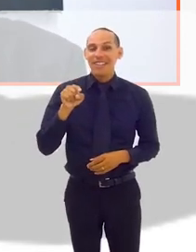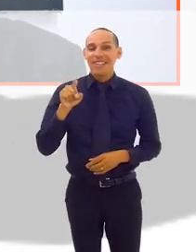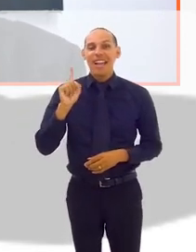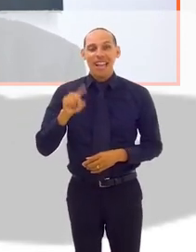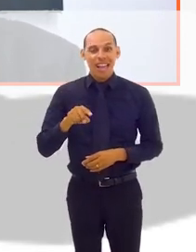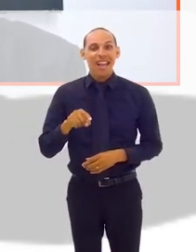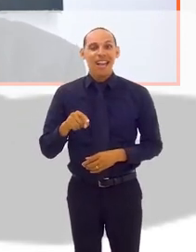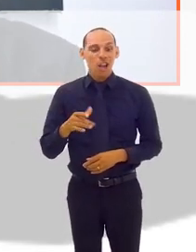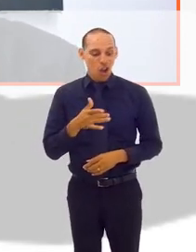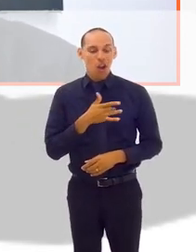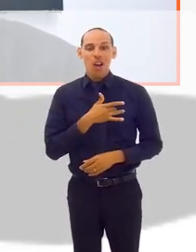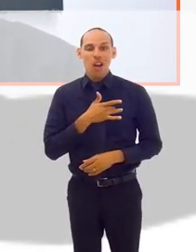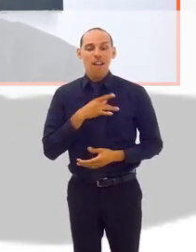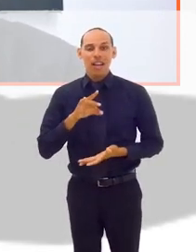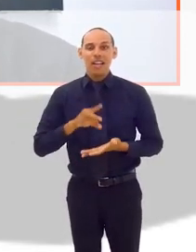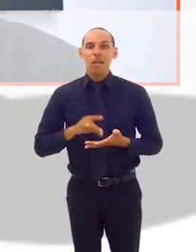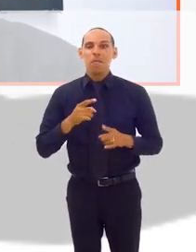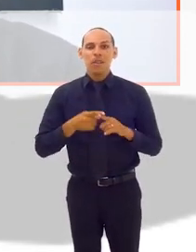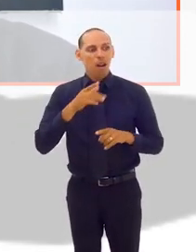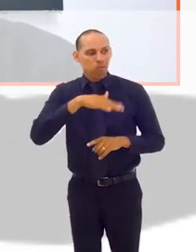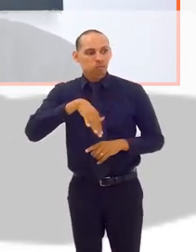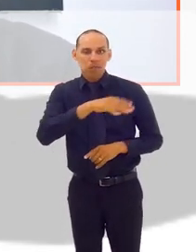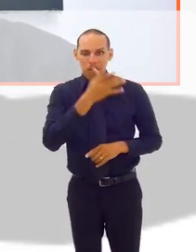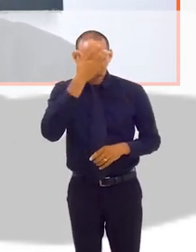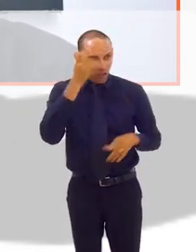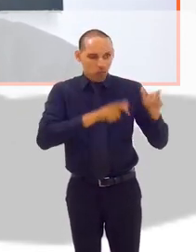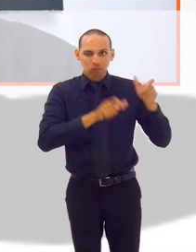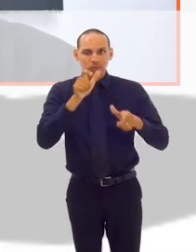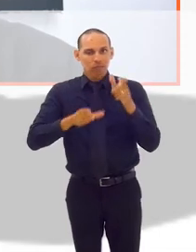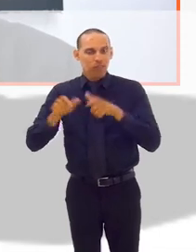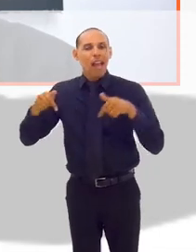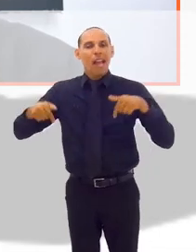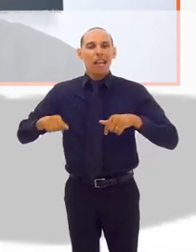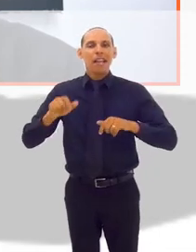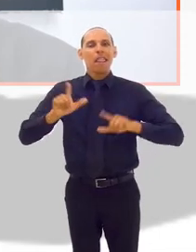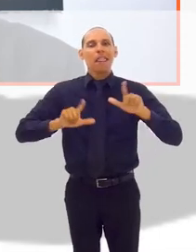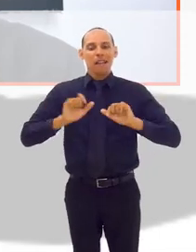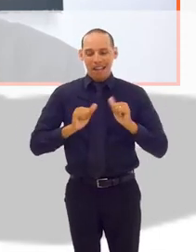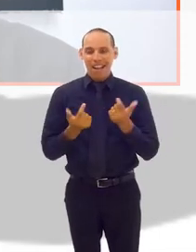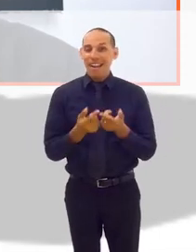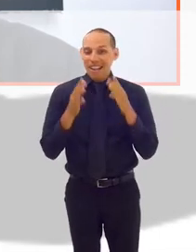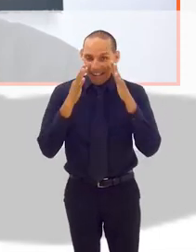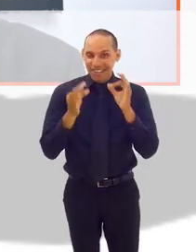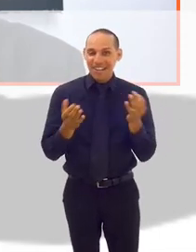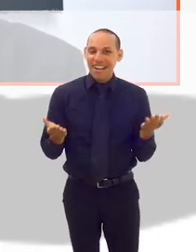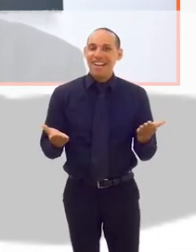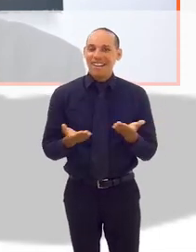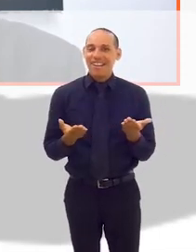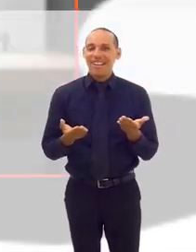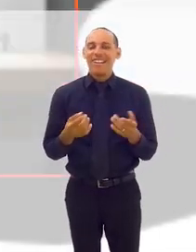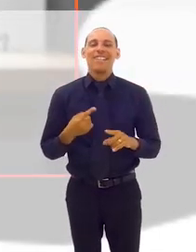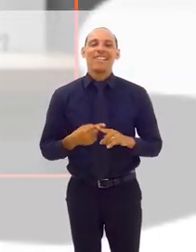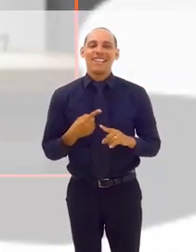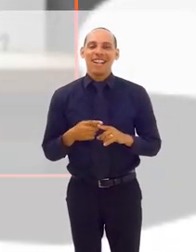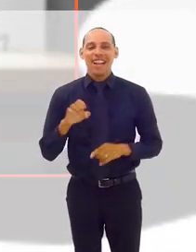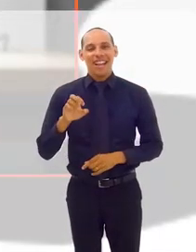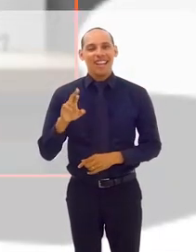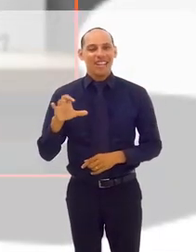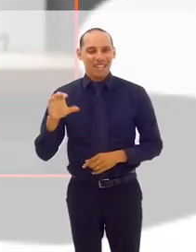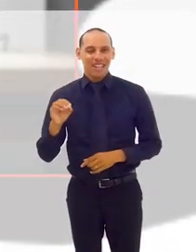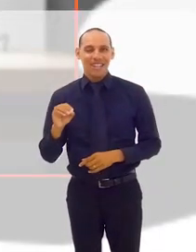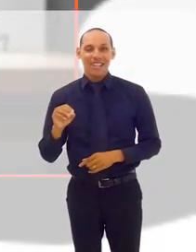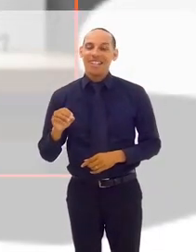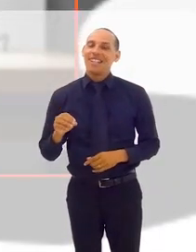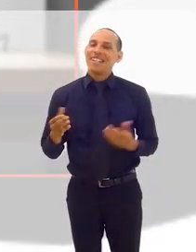está no coração literal, porque os governantes que estão aqui na TV Alerj estão ouvindo você. Até porque, poxa, ô